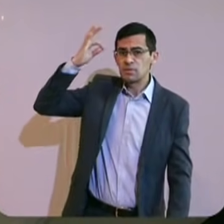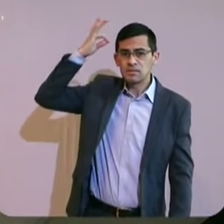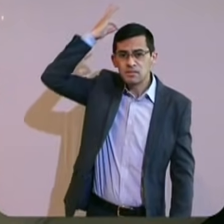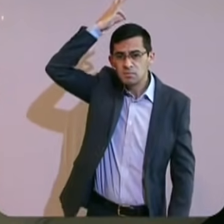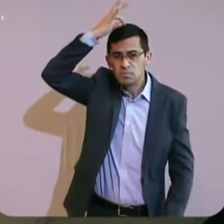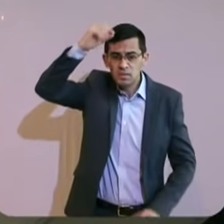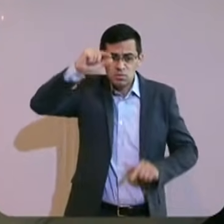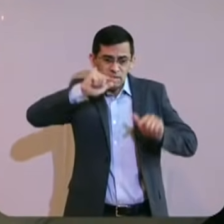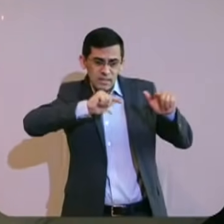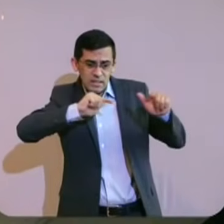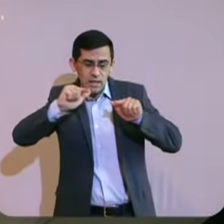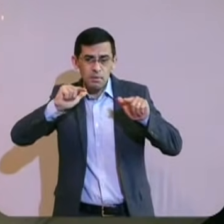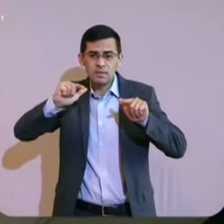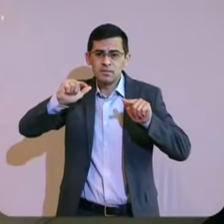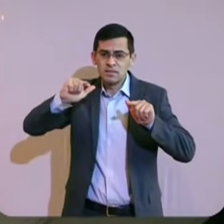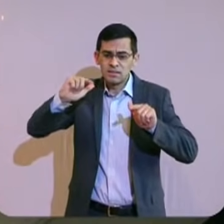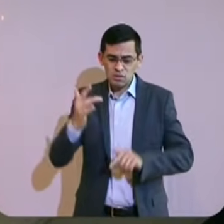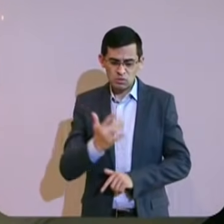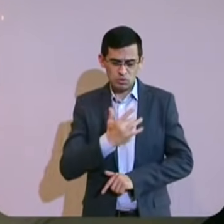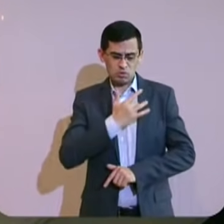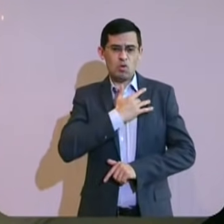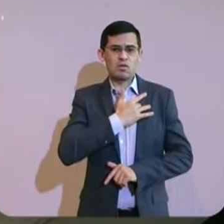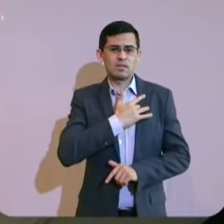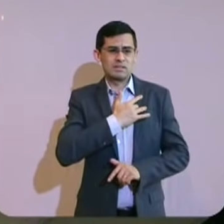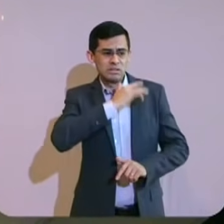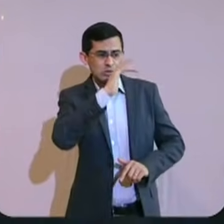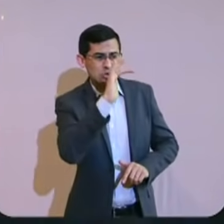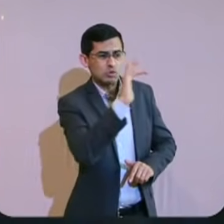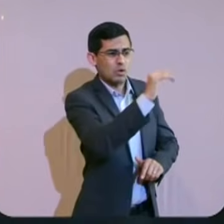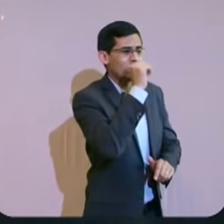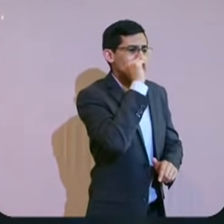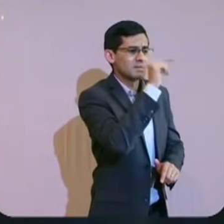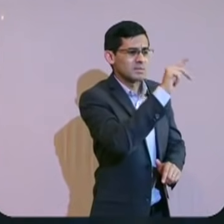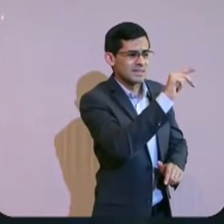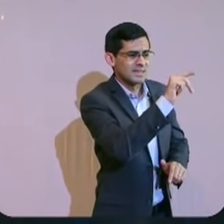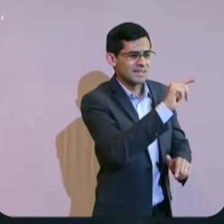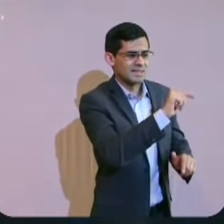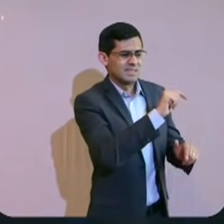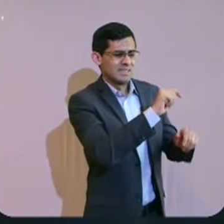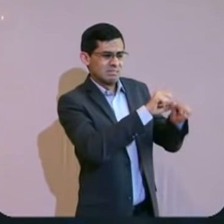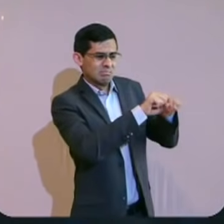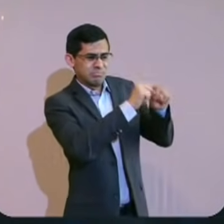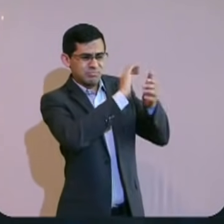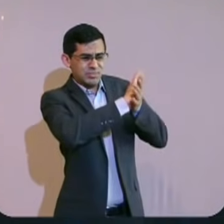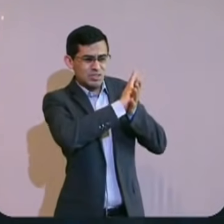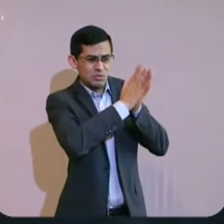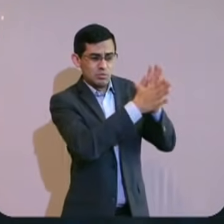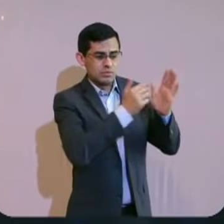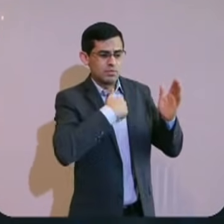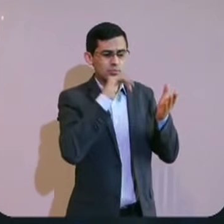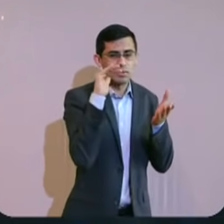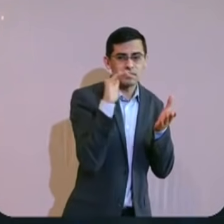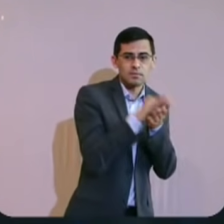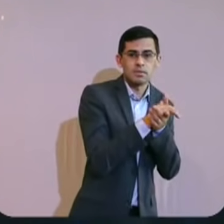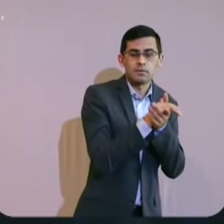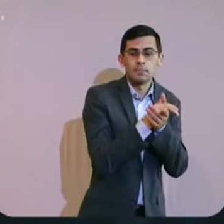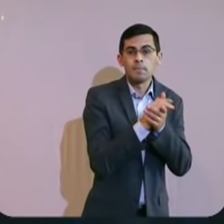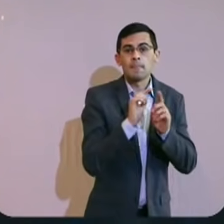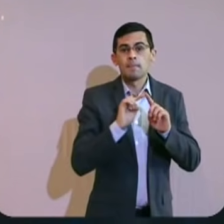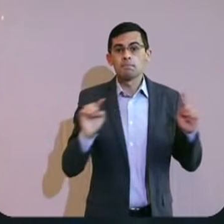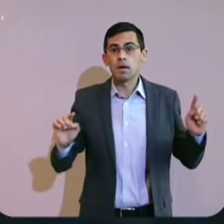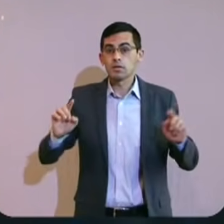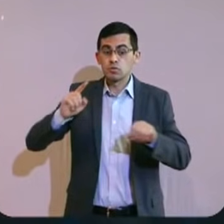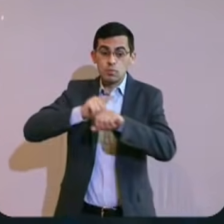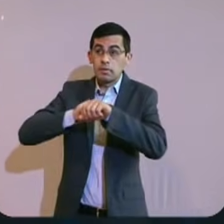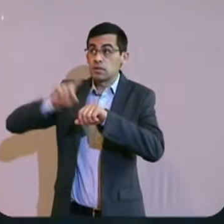Espírito. Senhor, toca o coração da minha irmã, ela está destruindo o meu casamento. E aí quando